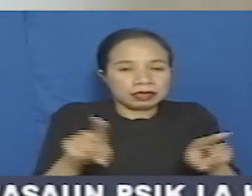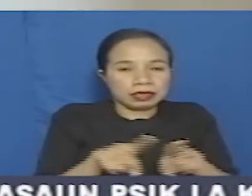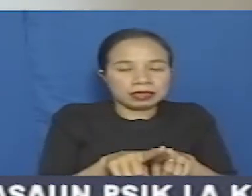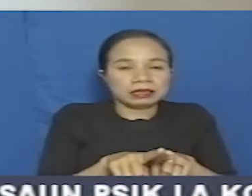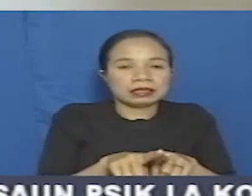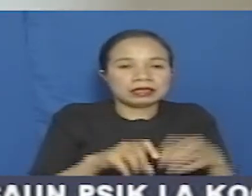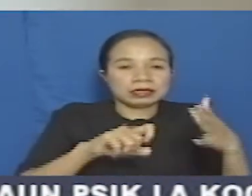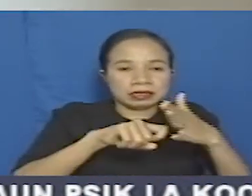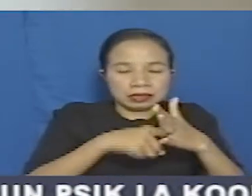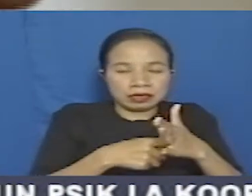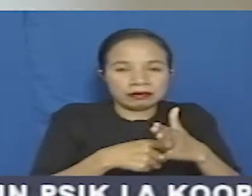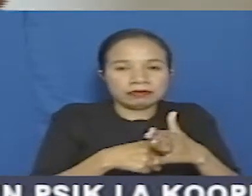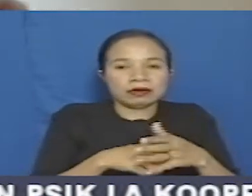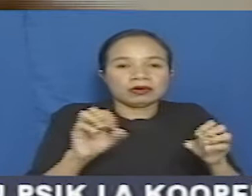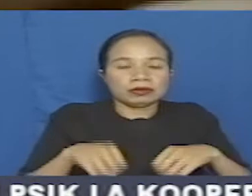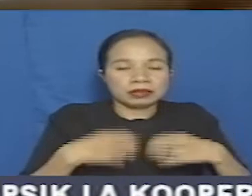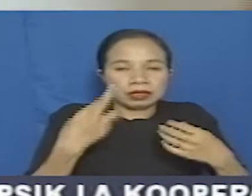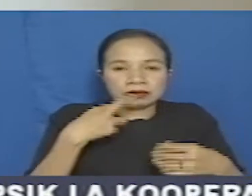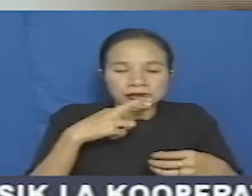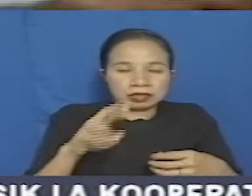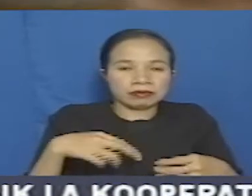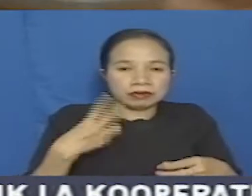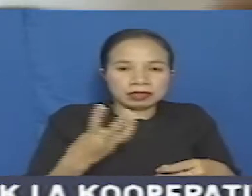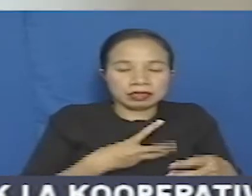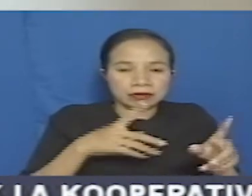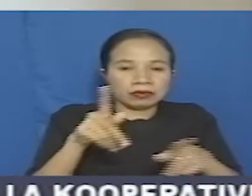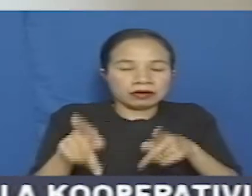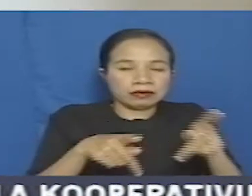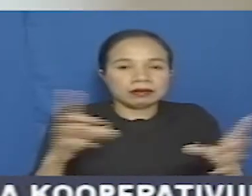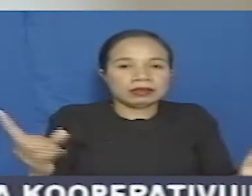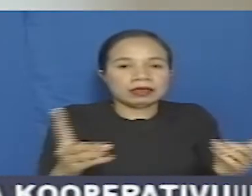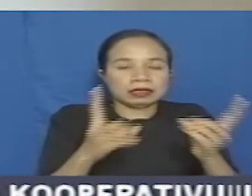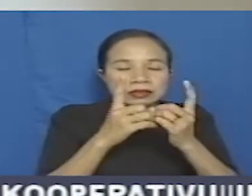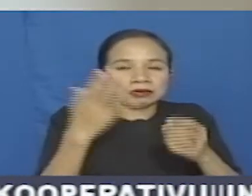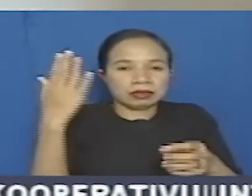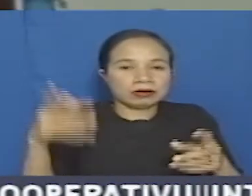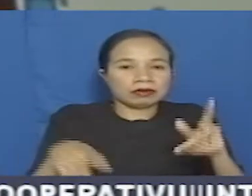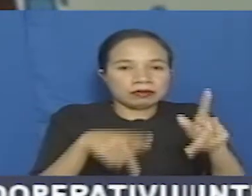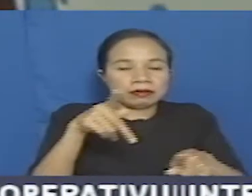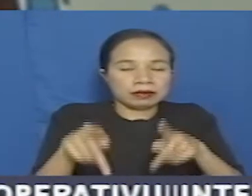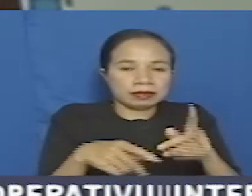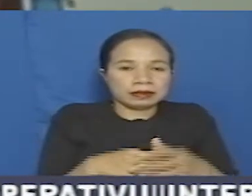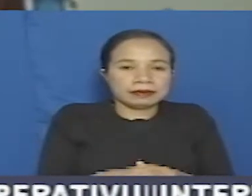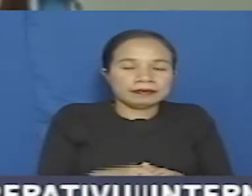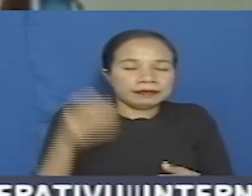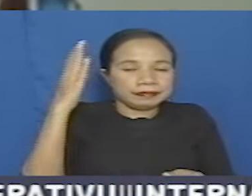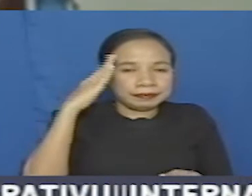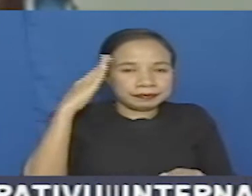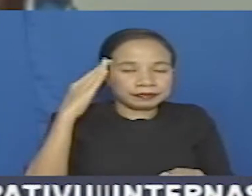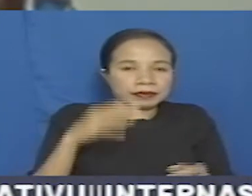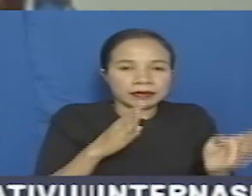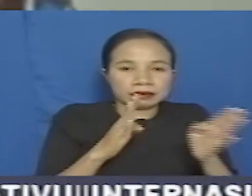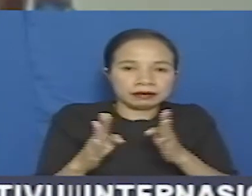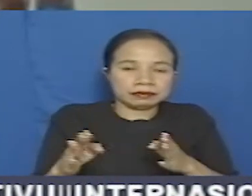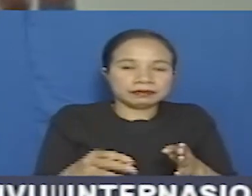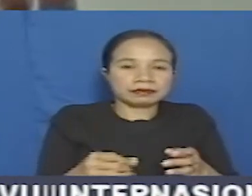sabe, autor, ou insato resolve, e tenha caso sira, nebe mais acontece ia comunidade sira. Nia considera,